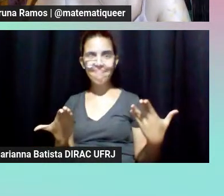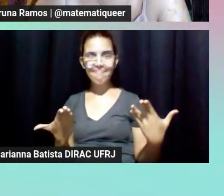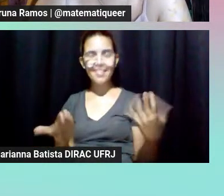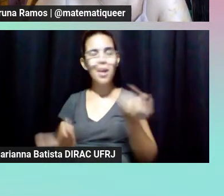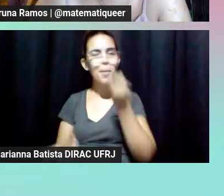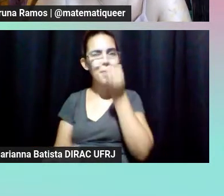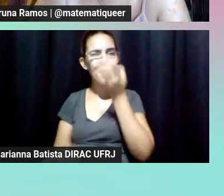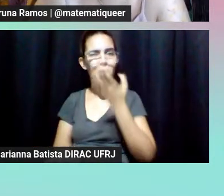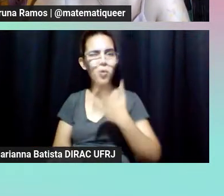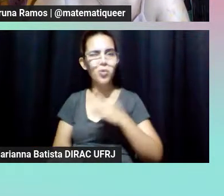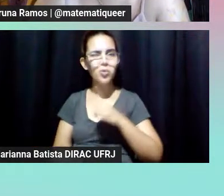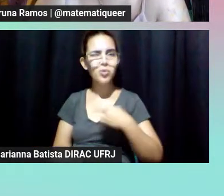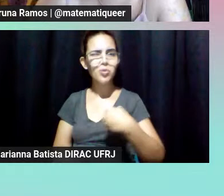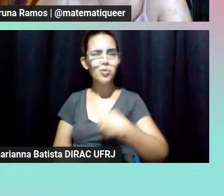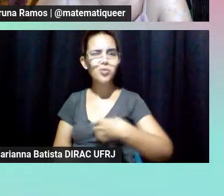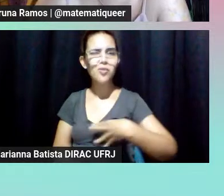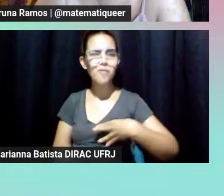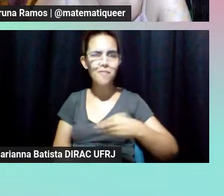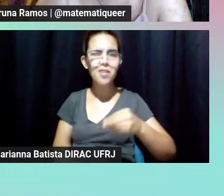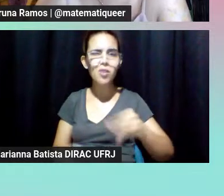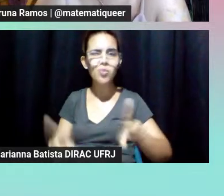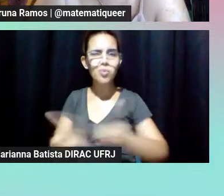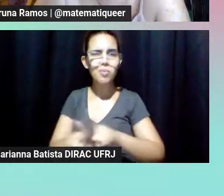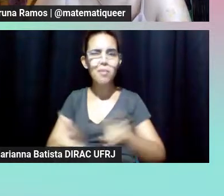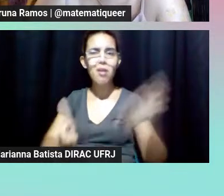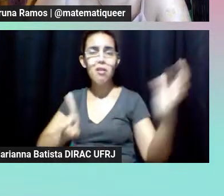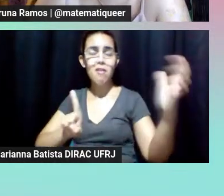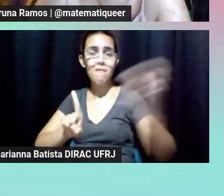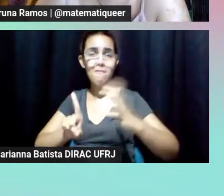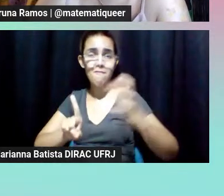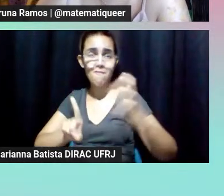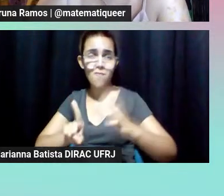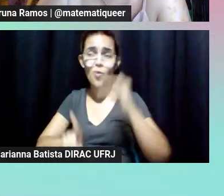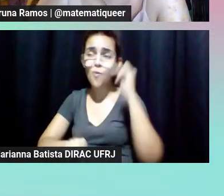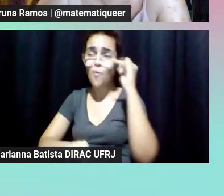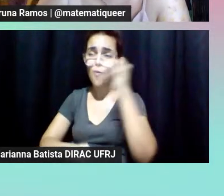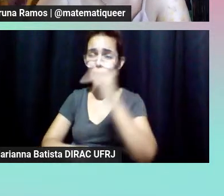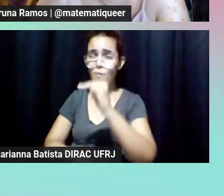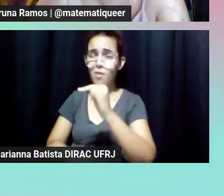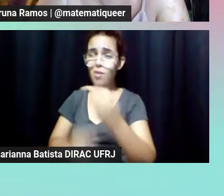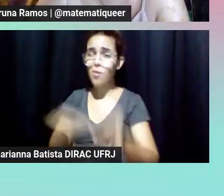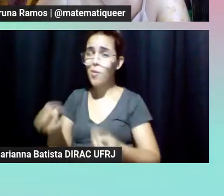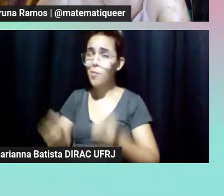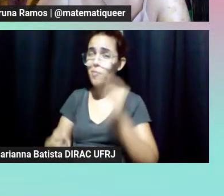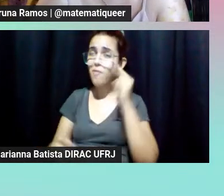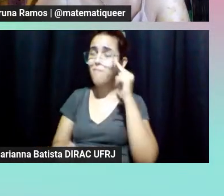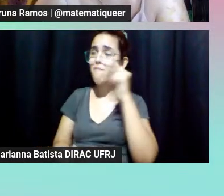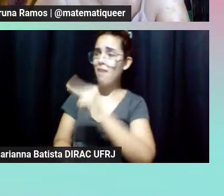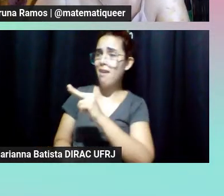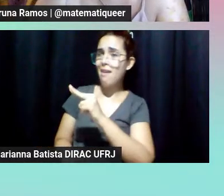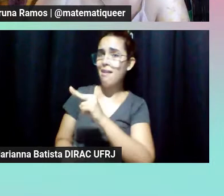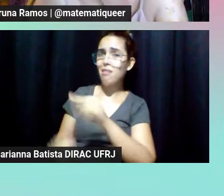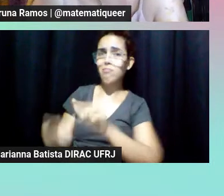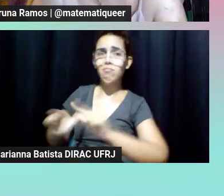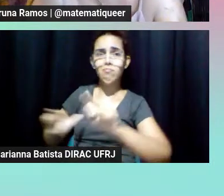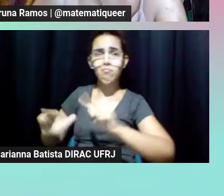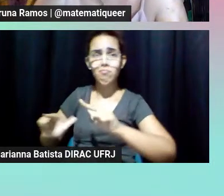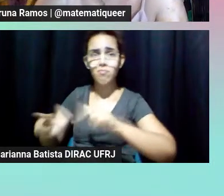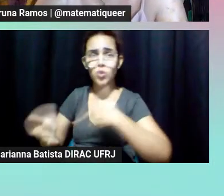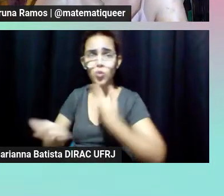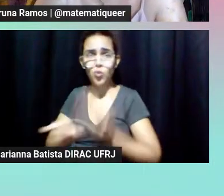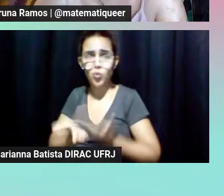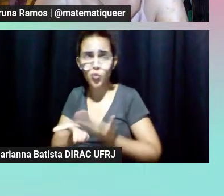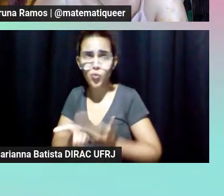que todas aqui falaram, né? Isso influencia a forma como eles veem também, e essa questão da mãe trabalhando e gostando